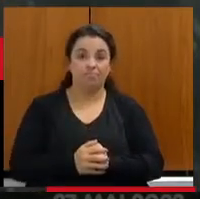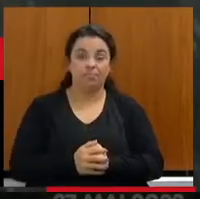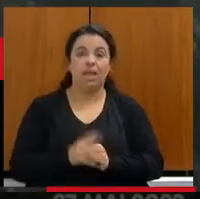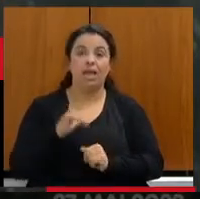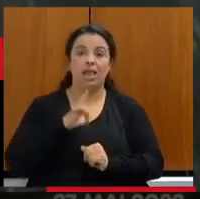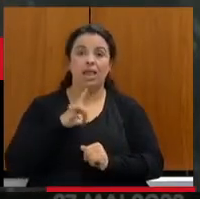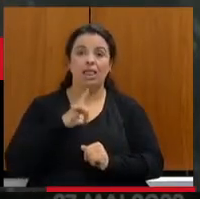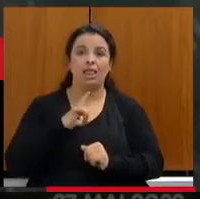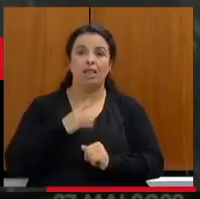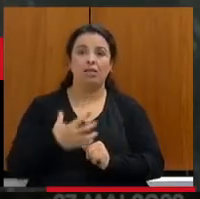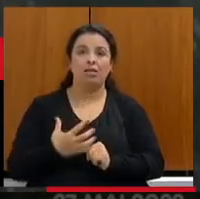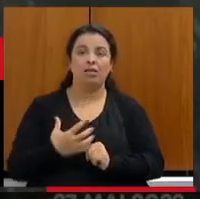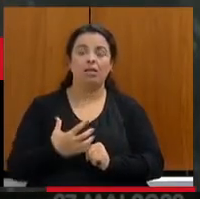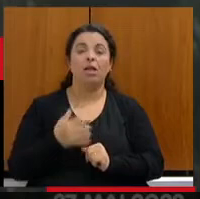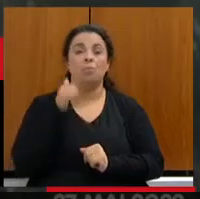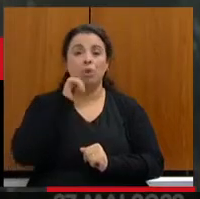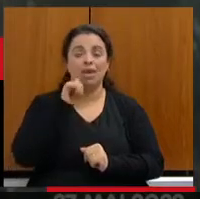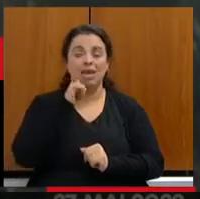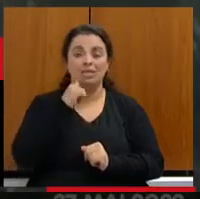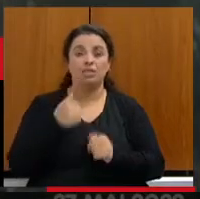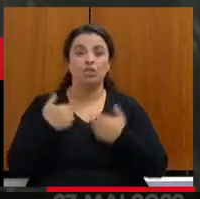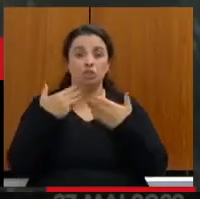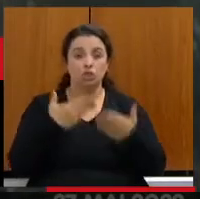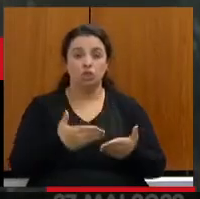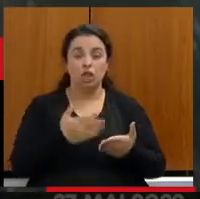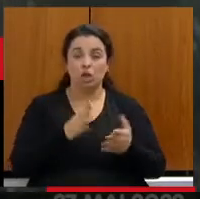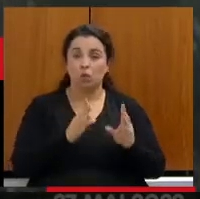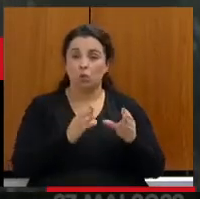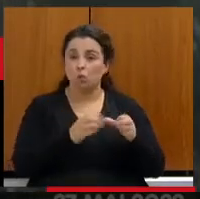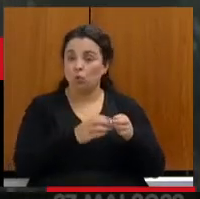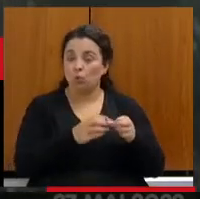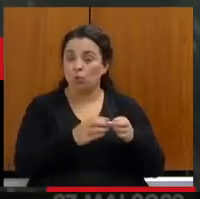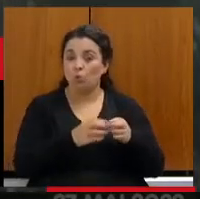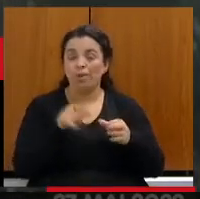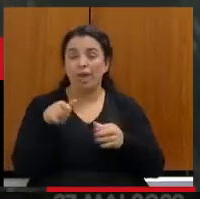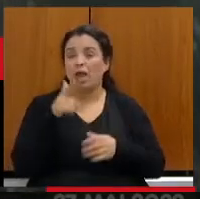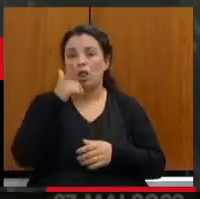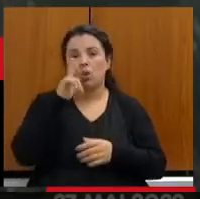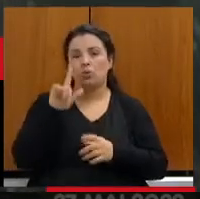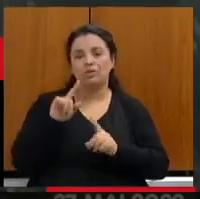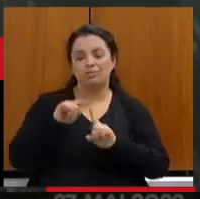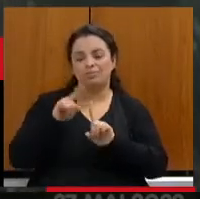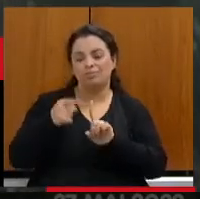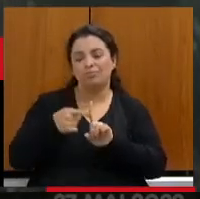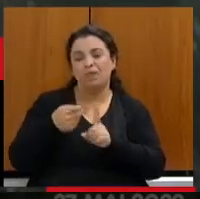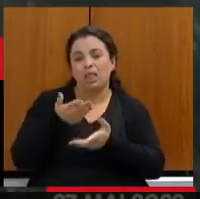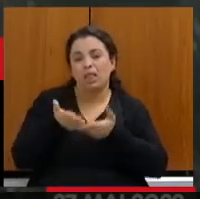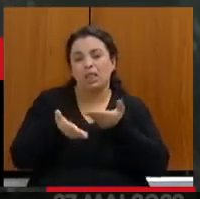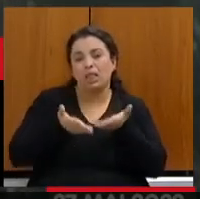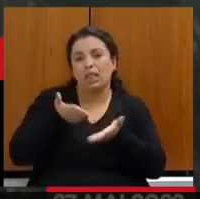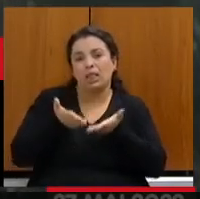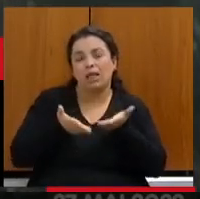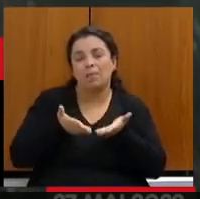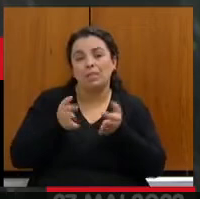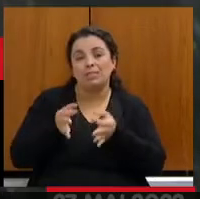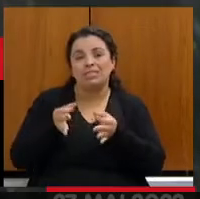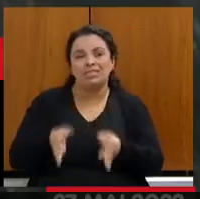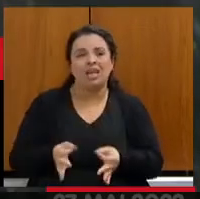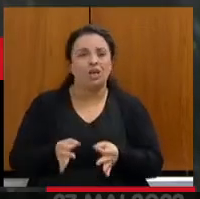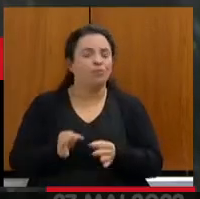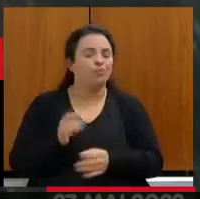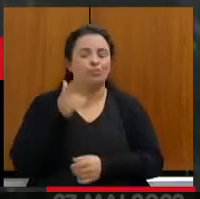no nosso grupo de mulheres que não conseguiram fazer um pré-natal de uma forma adequada que não